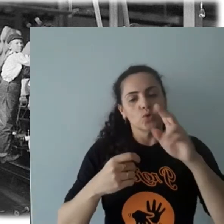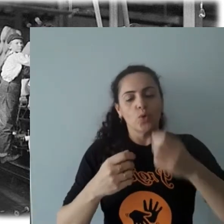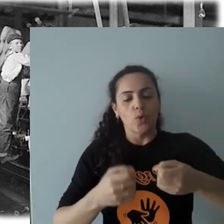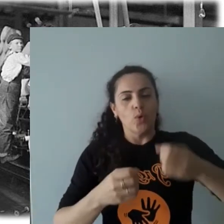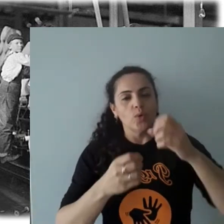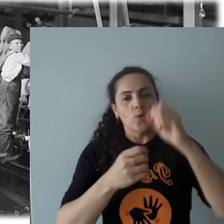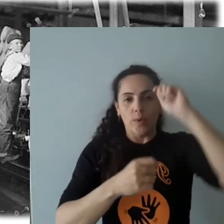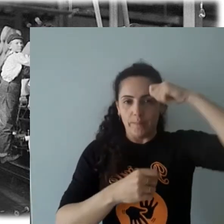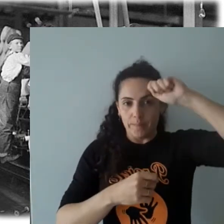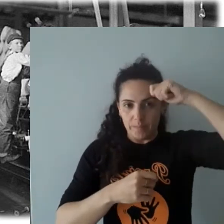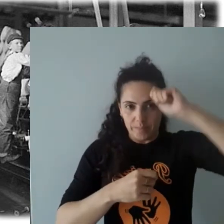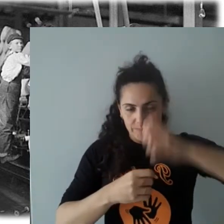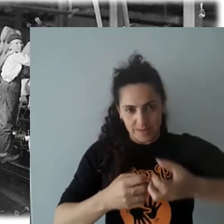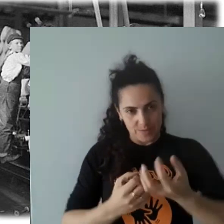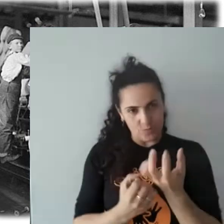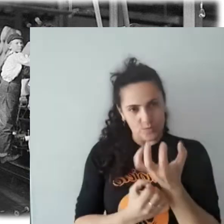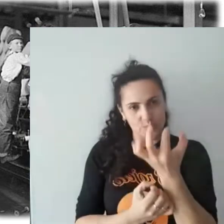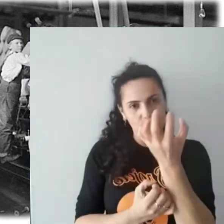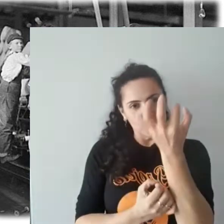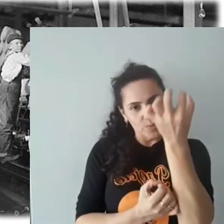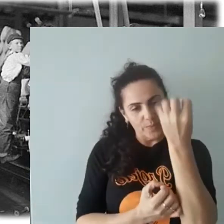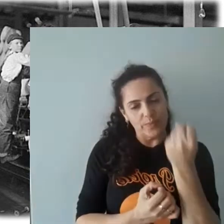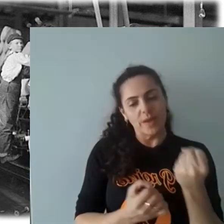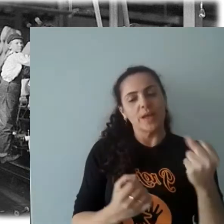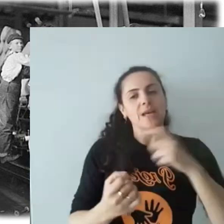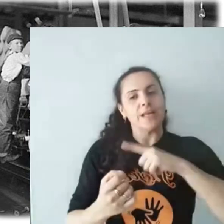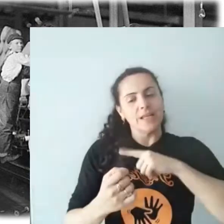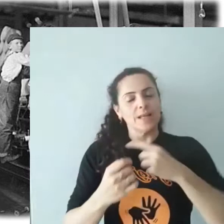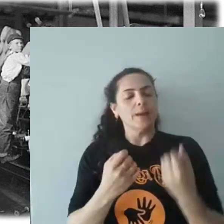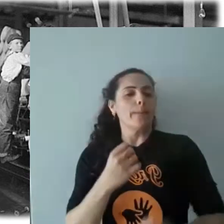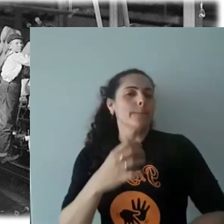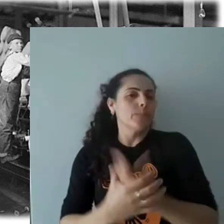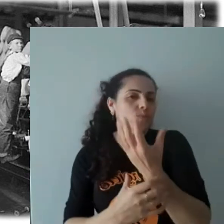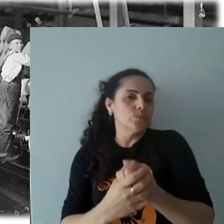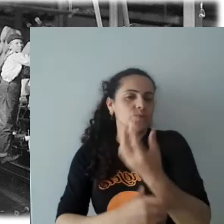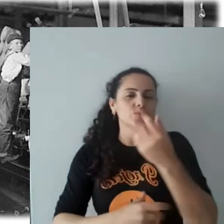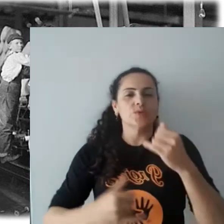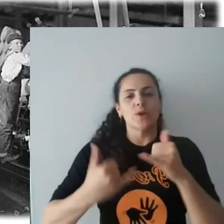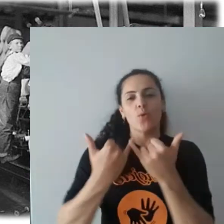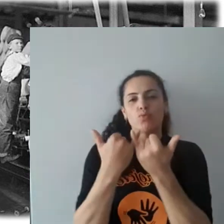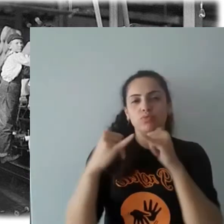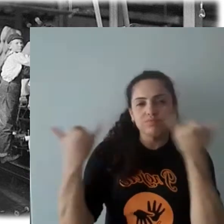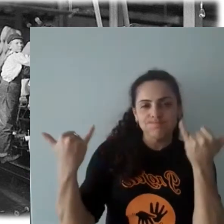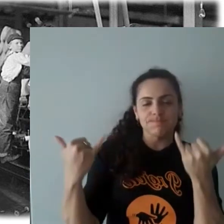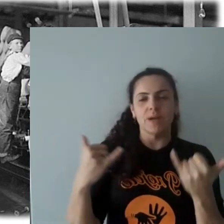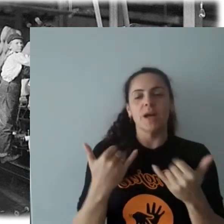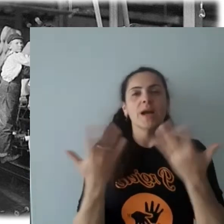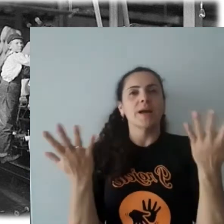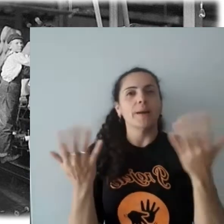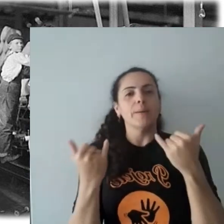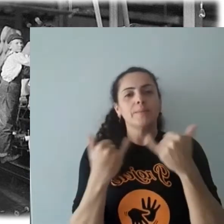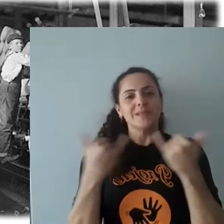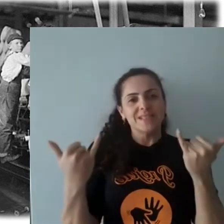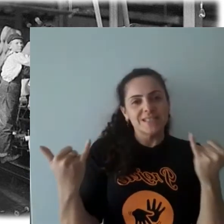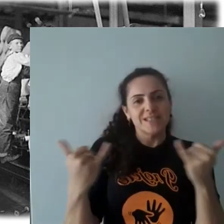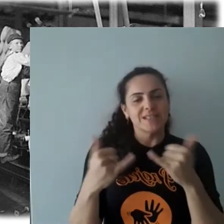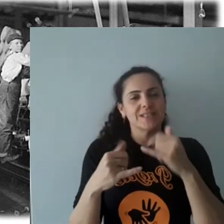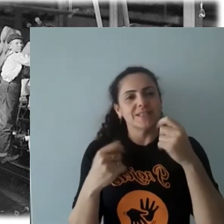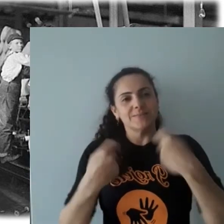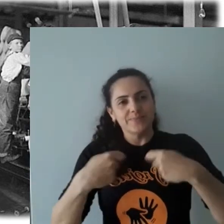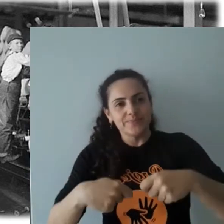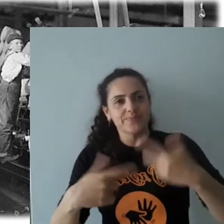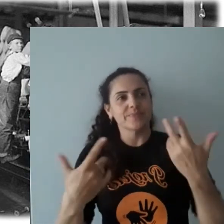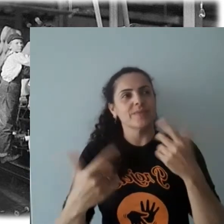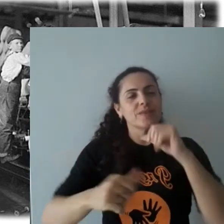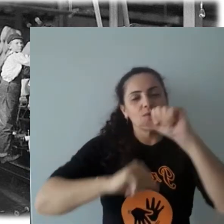energia, e essa energia então ela é transformada em energia elétrica para a produção aí de produtos de